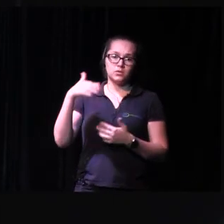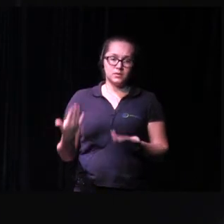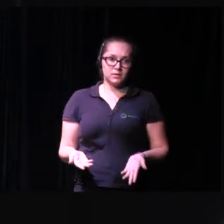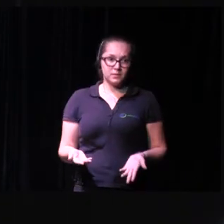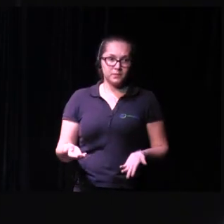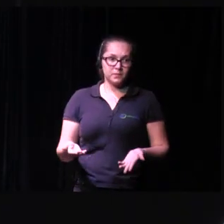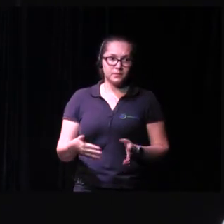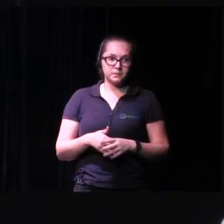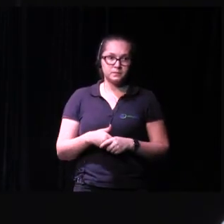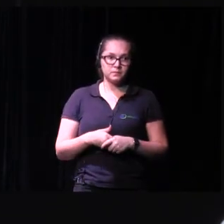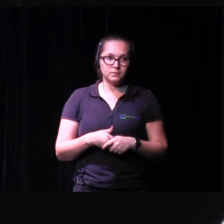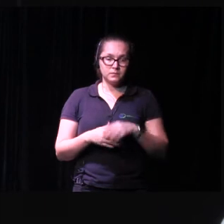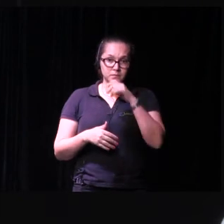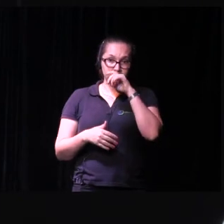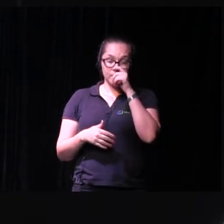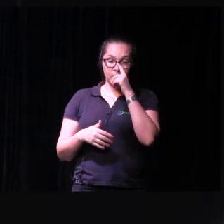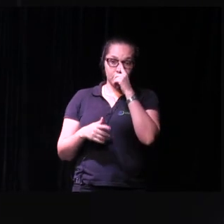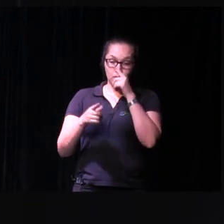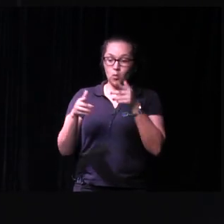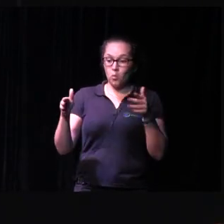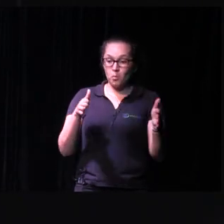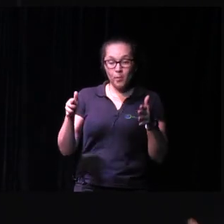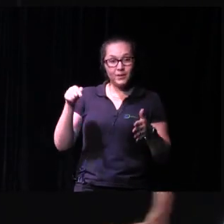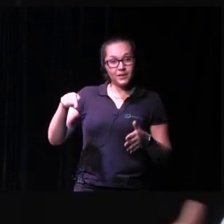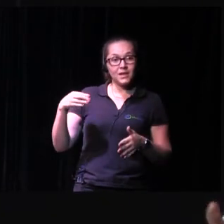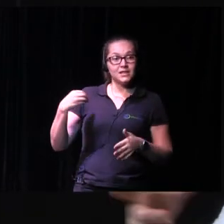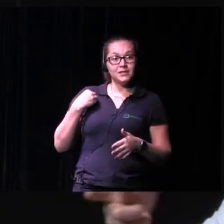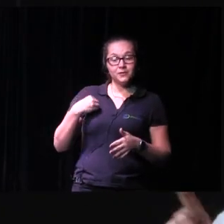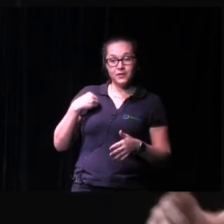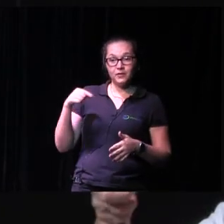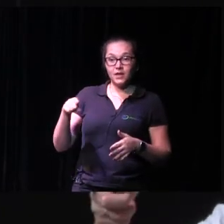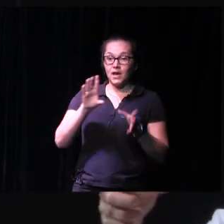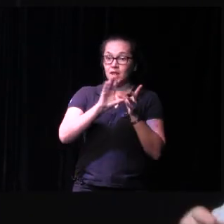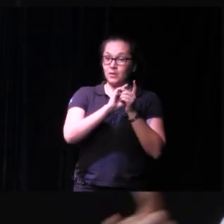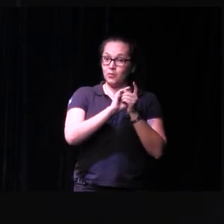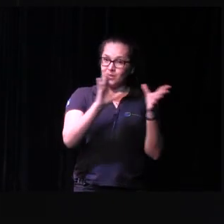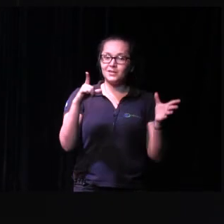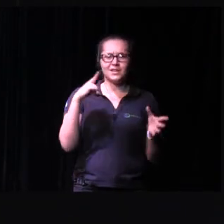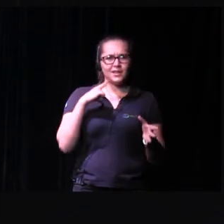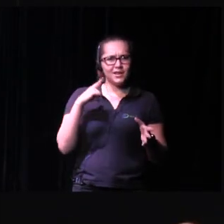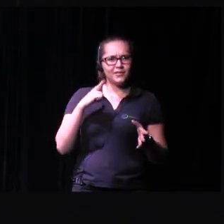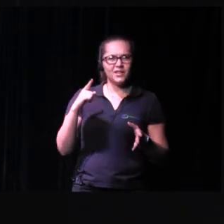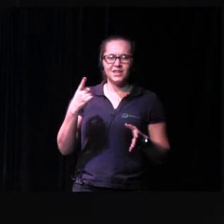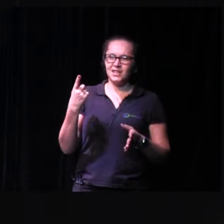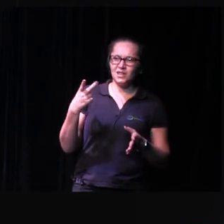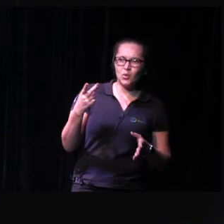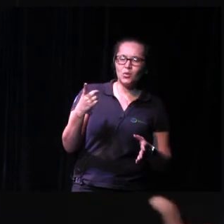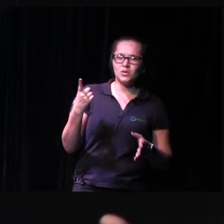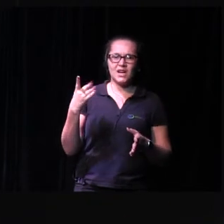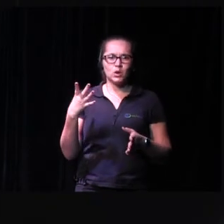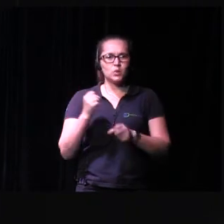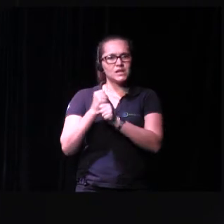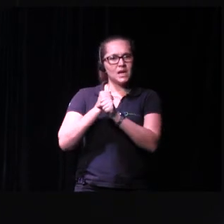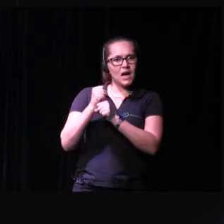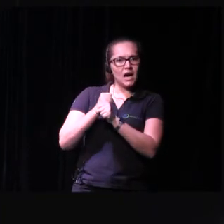suas representações. Então, em momentos onde a gente vive a democracia e a gente viveu agora um período de